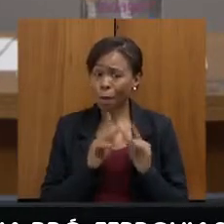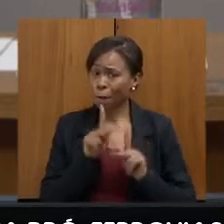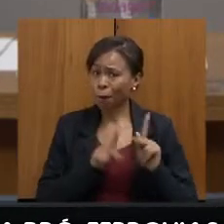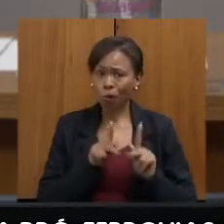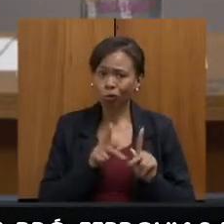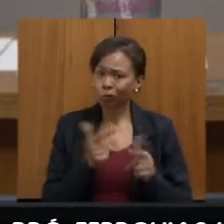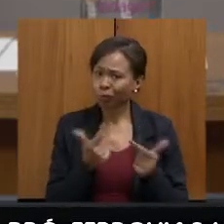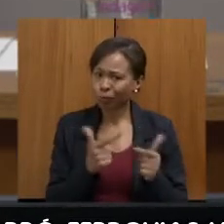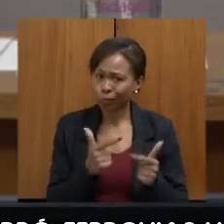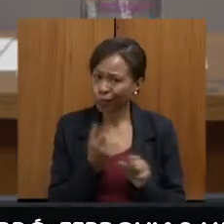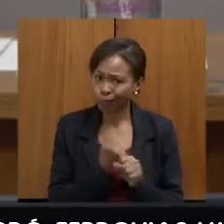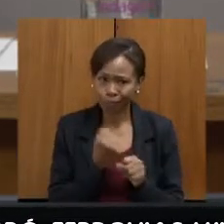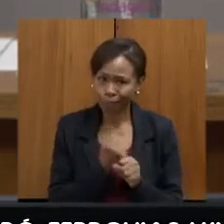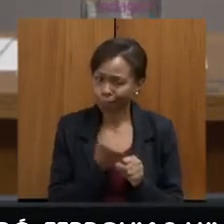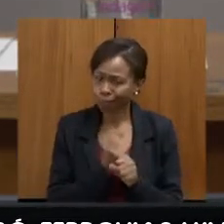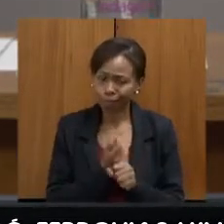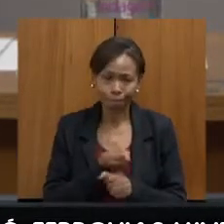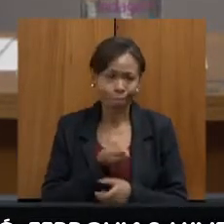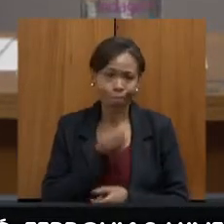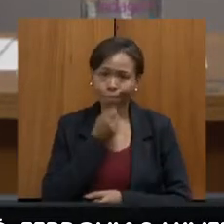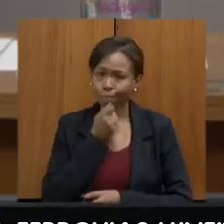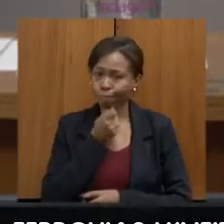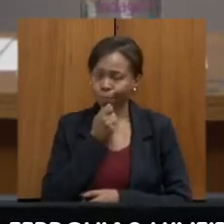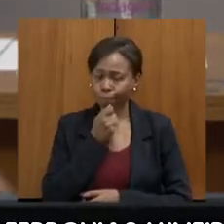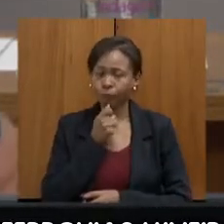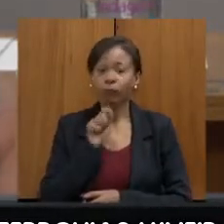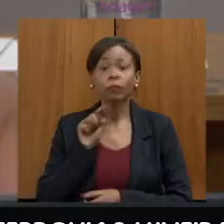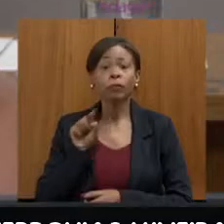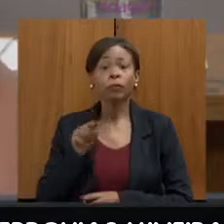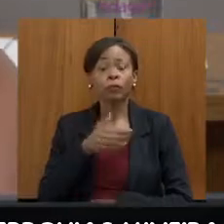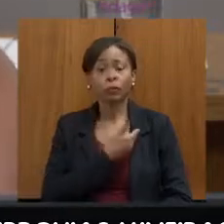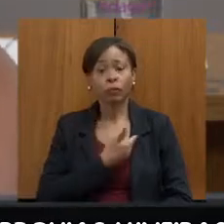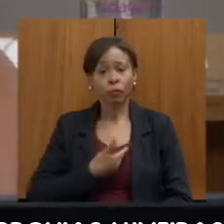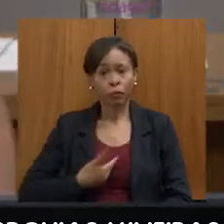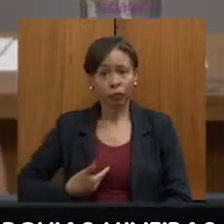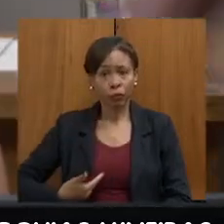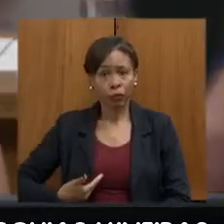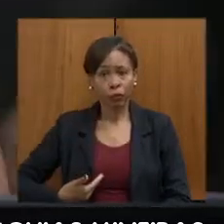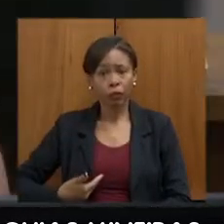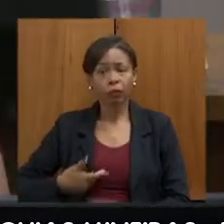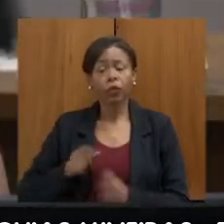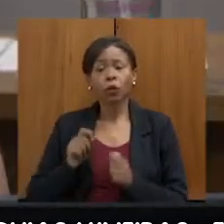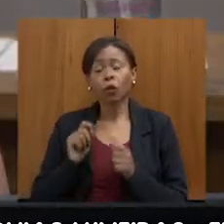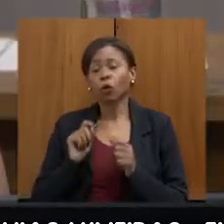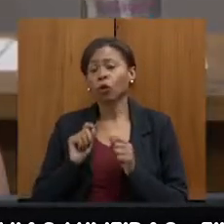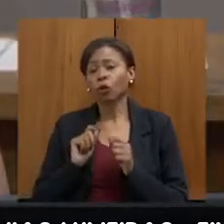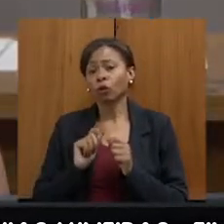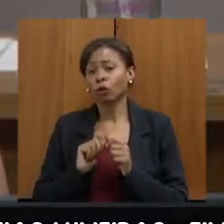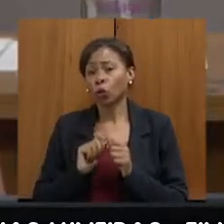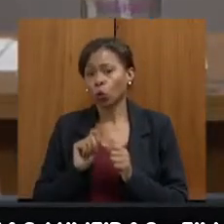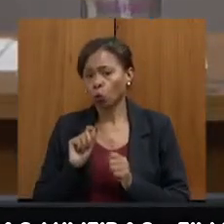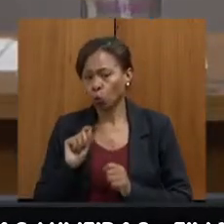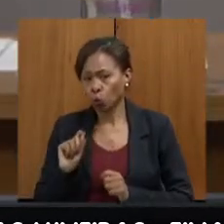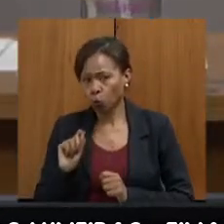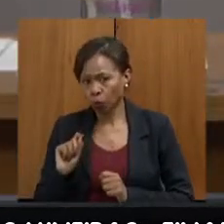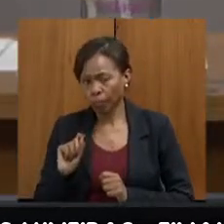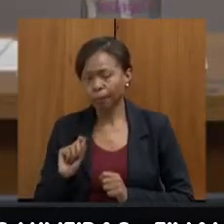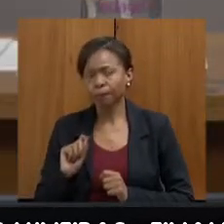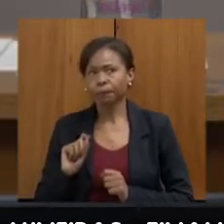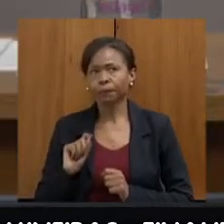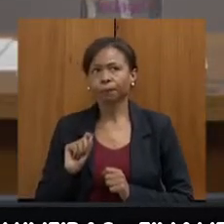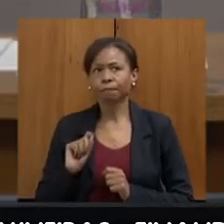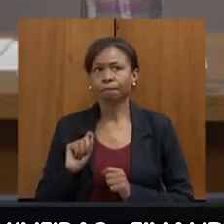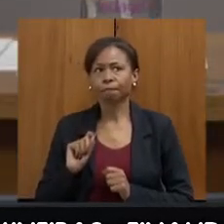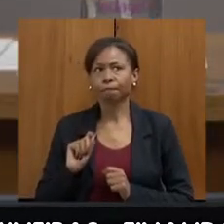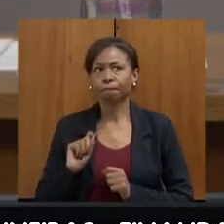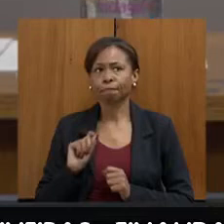não foram realizados o que o governo fez governo on no termo de reparação